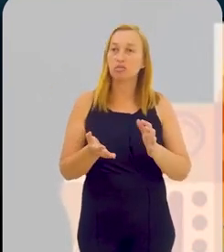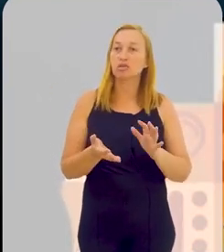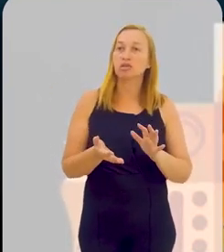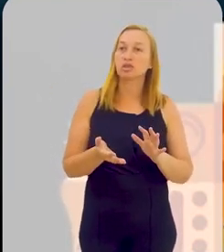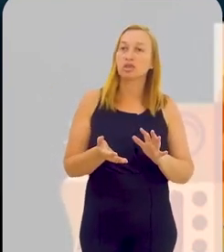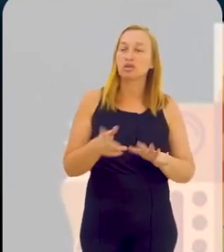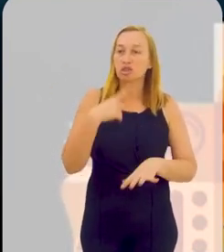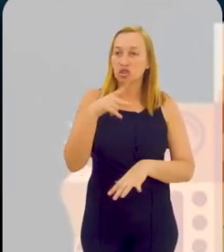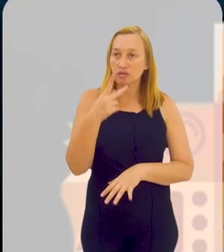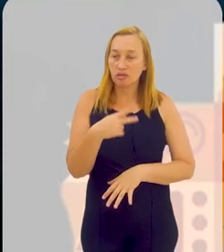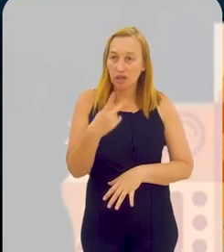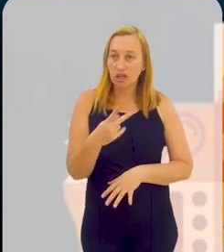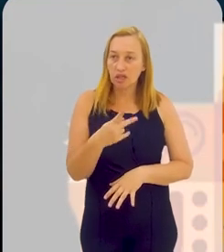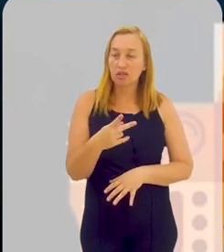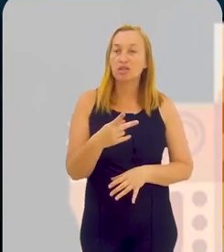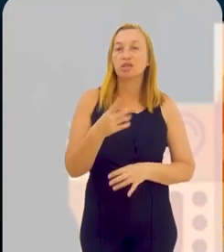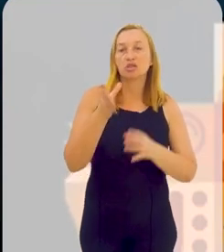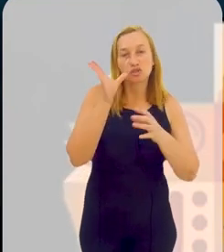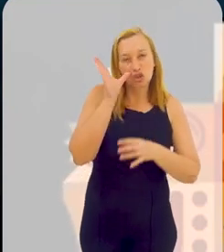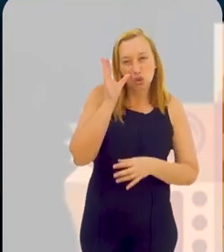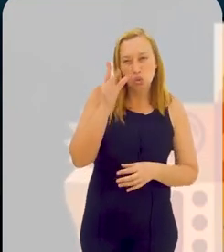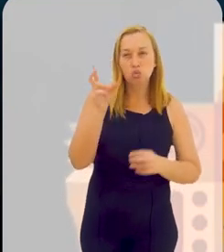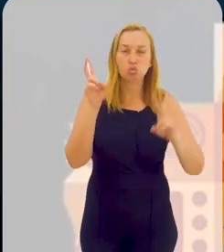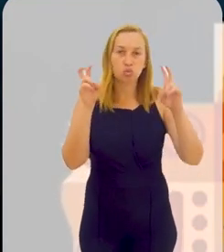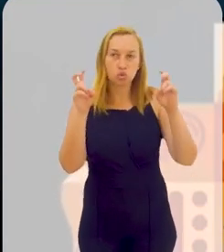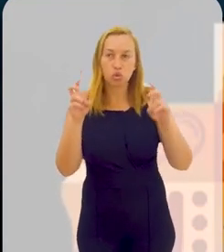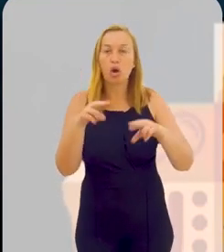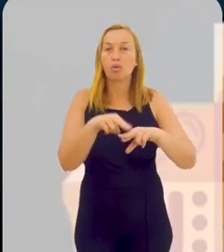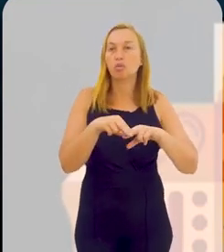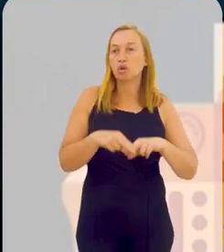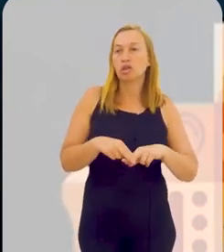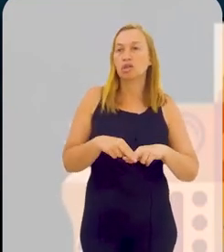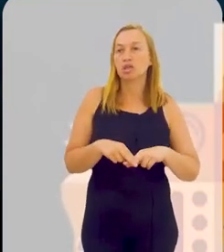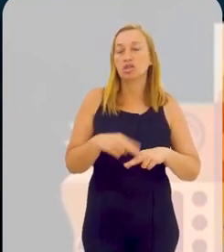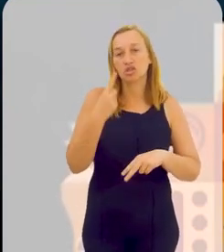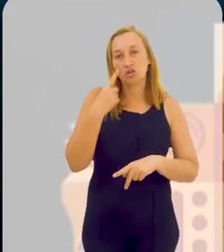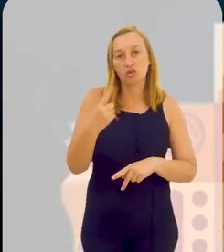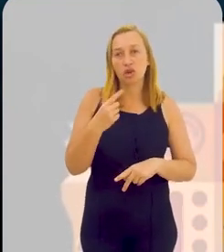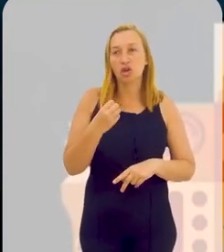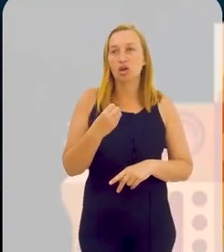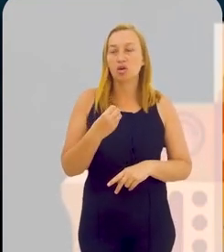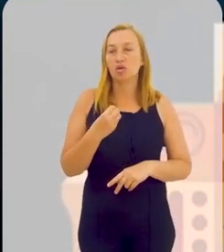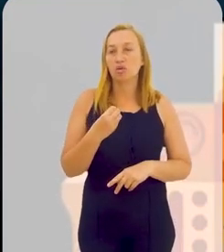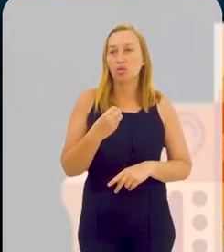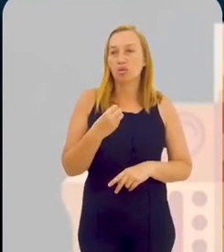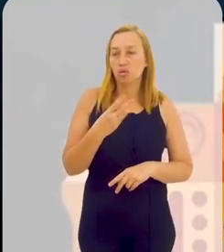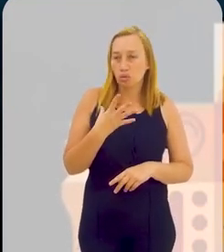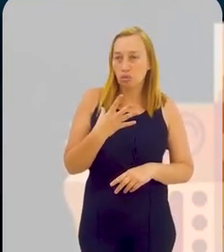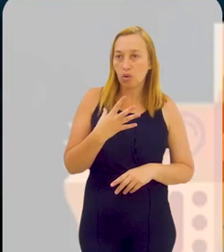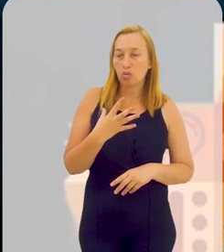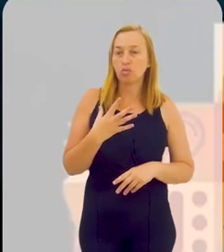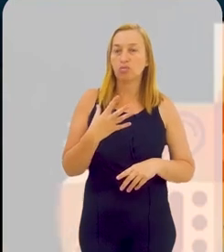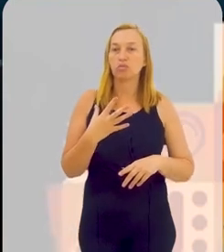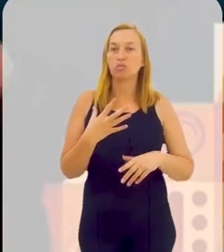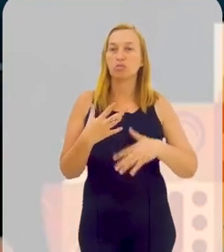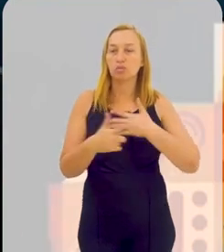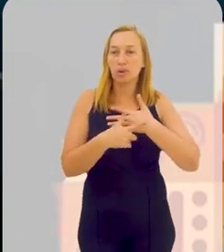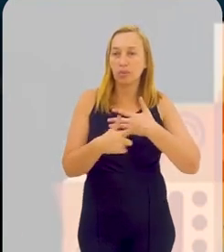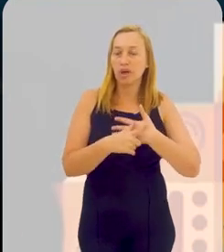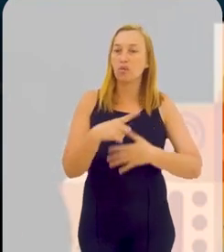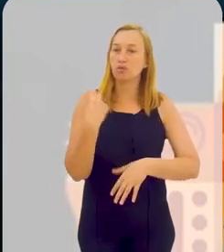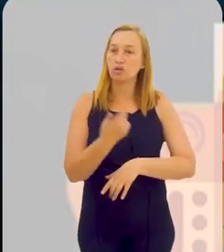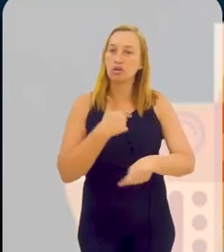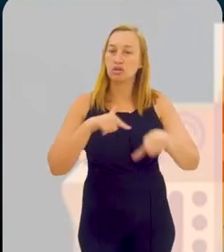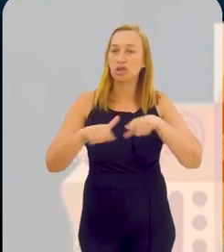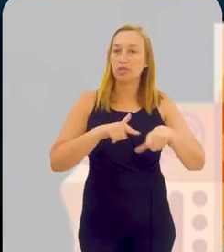propõe quando a gente fala com os grupos de interesse, e é por isso que a gente vê com muito bons olhos a nossa participação,